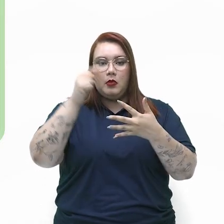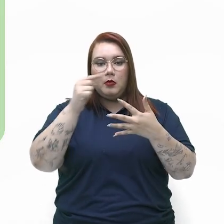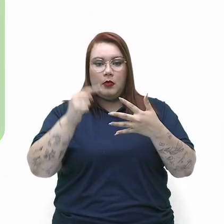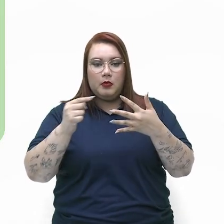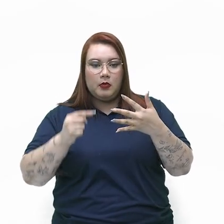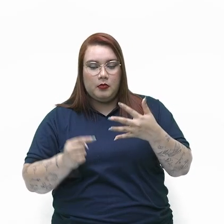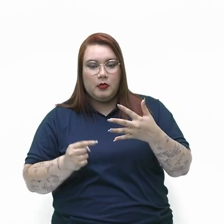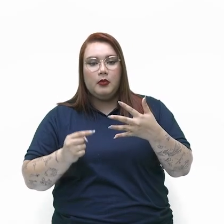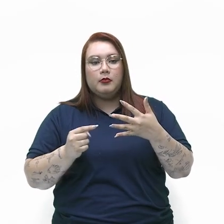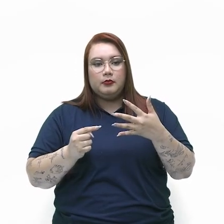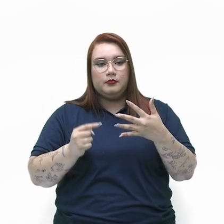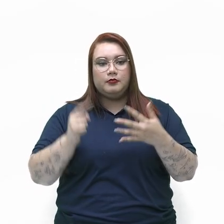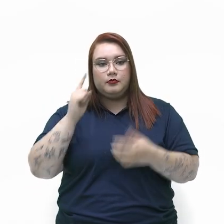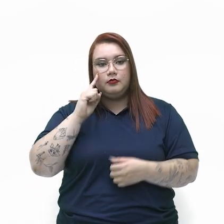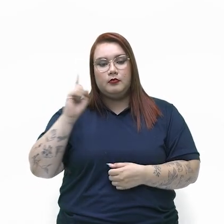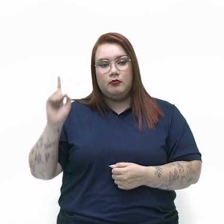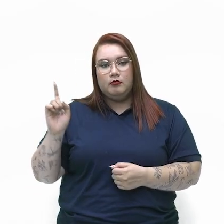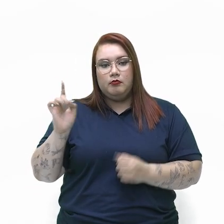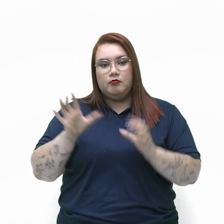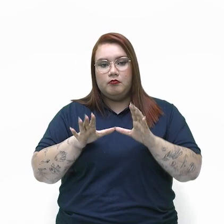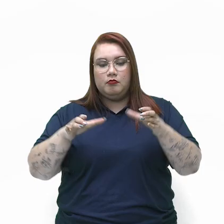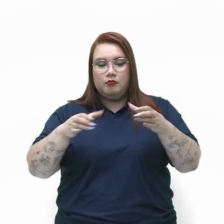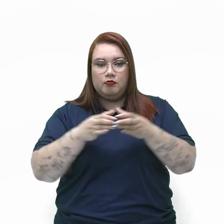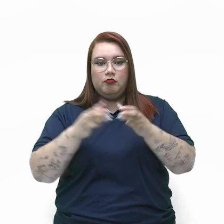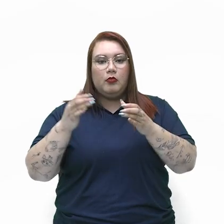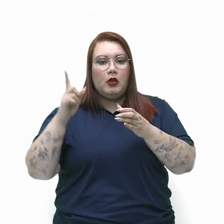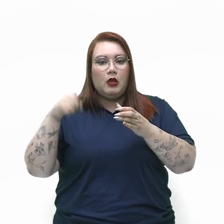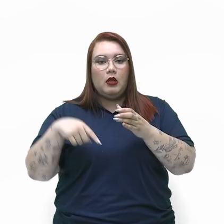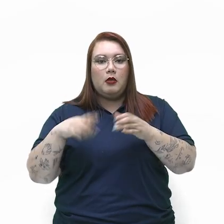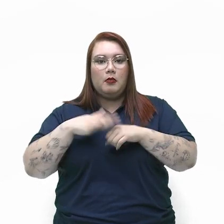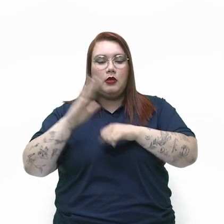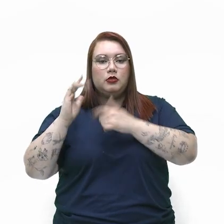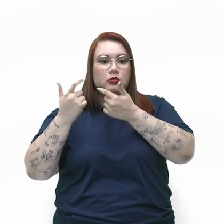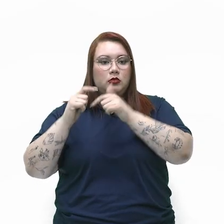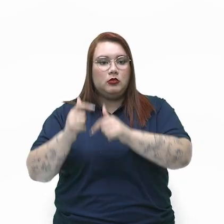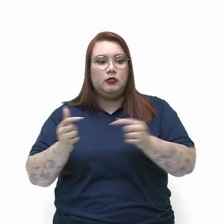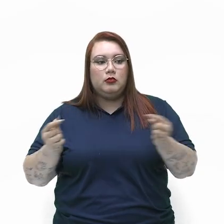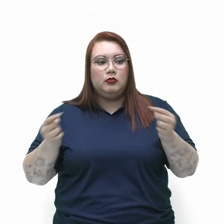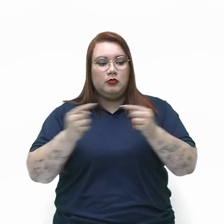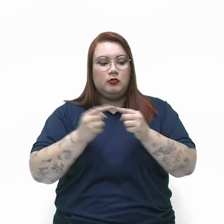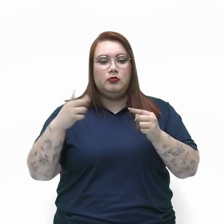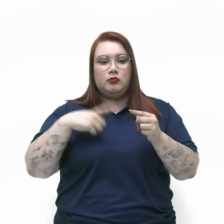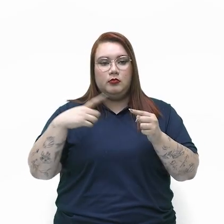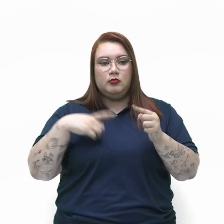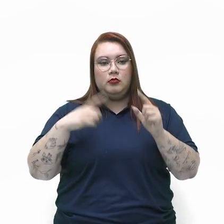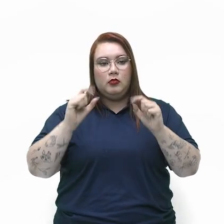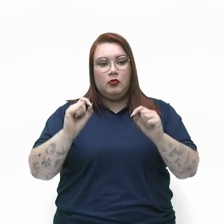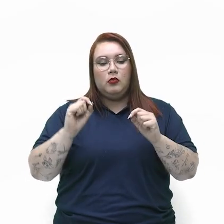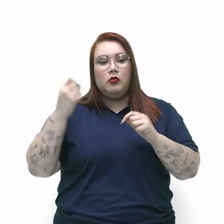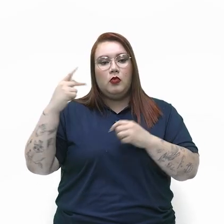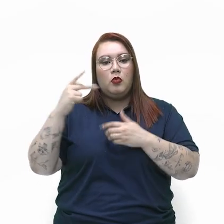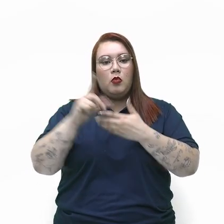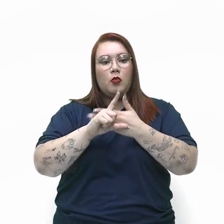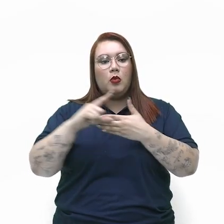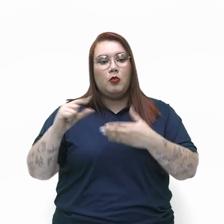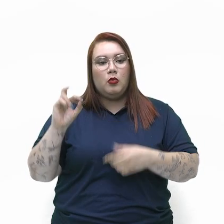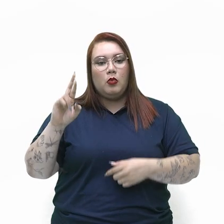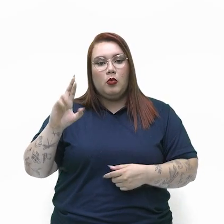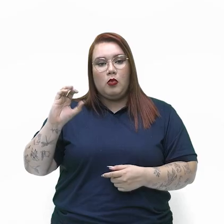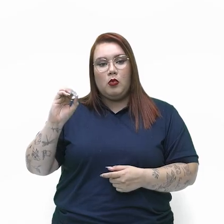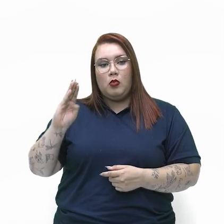5 reinos. Uma classificação ali mais tradicional, que ela foi definida por Robert Whittaker, né, que